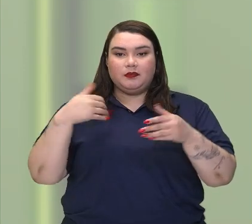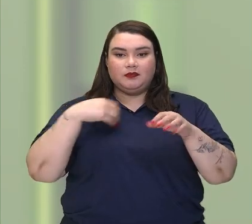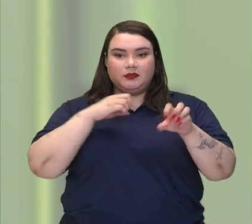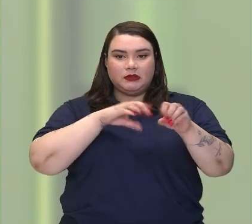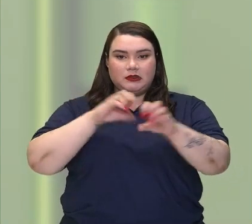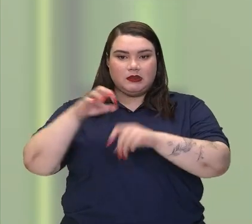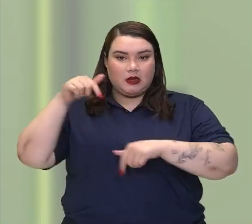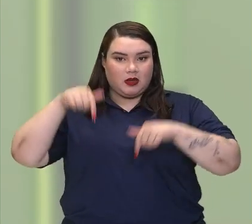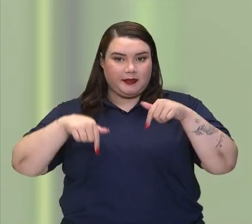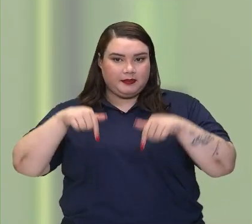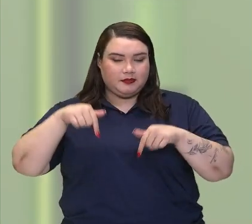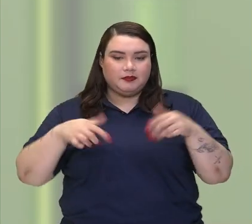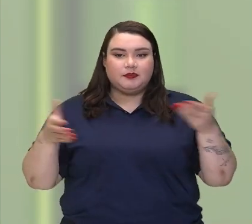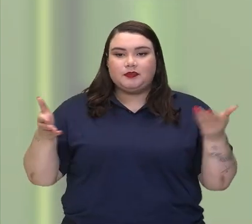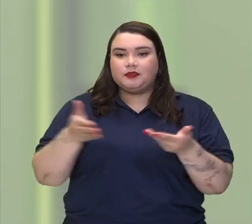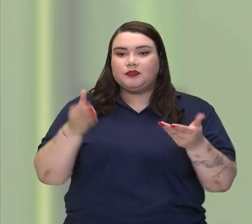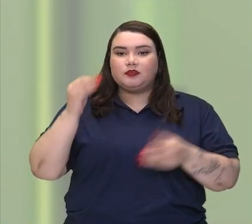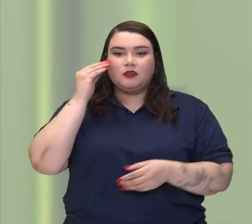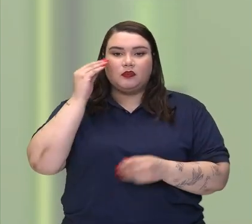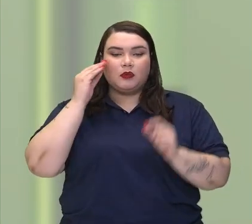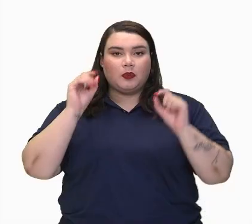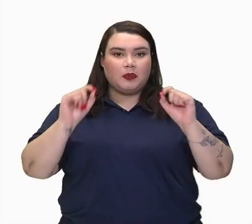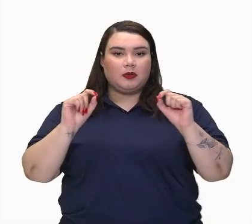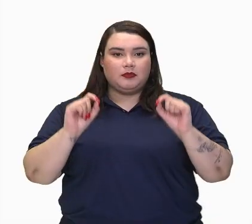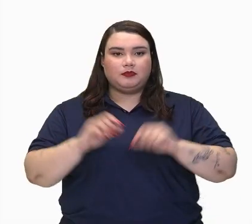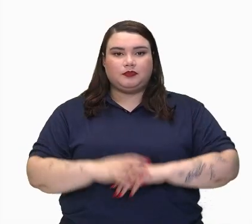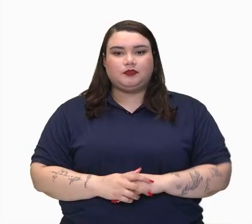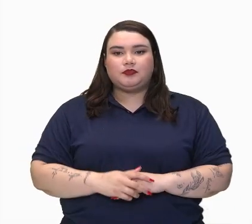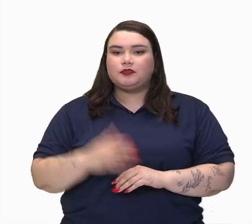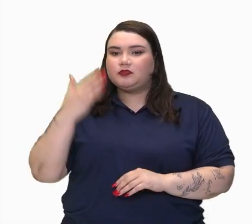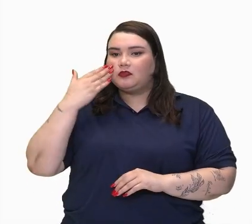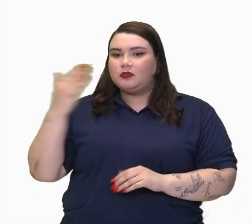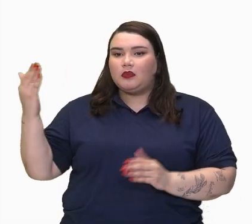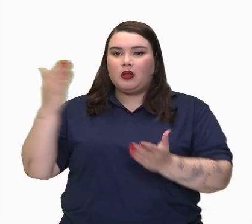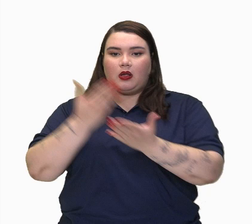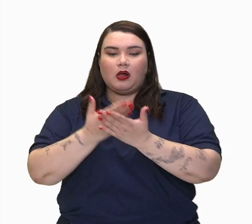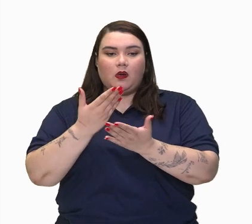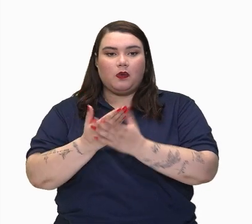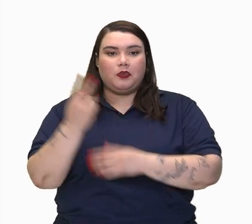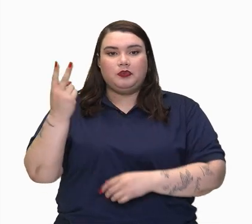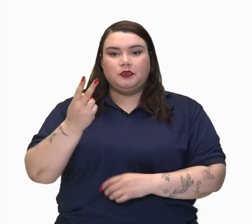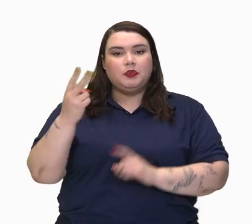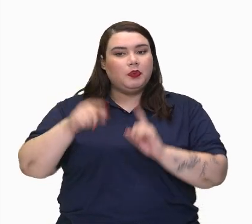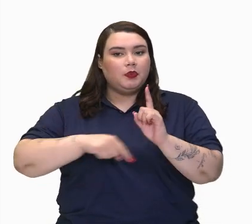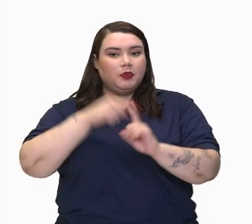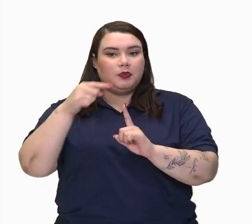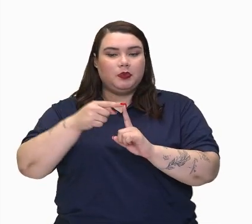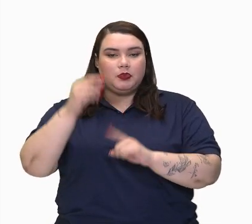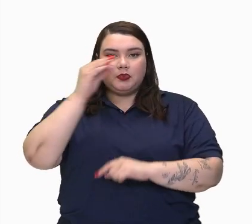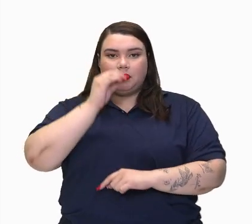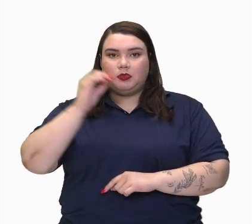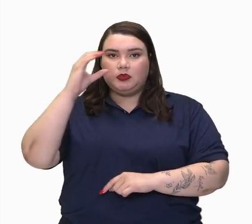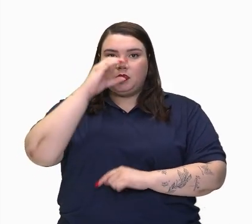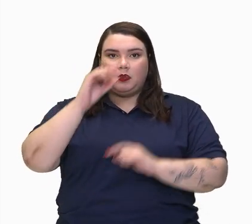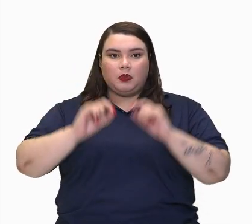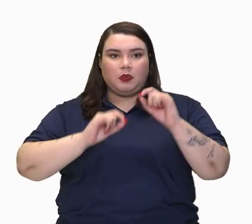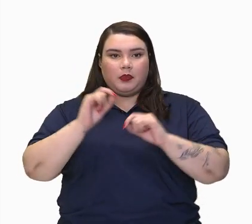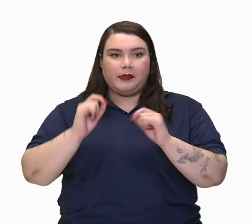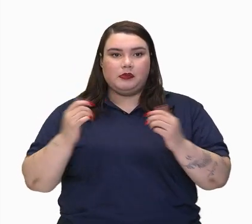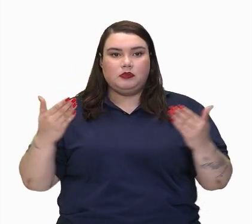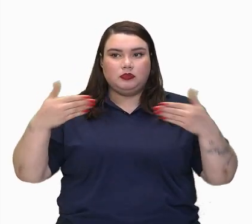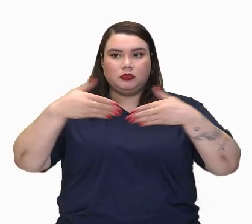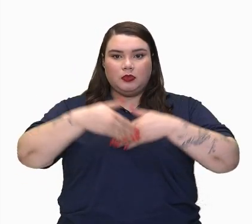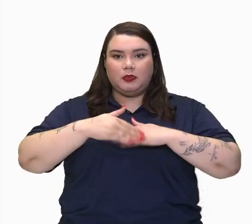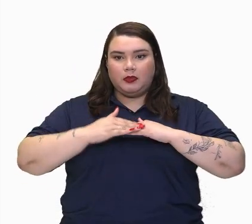Química. E vamos ver o que nós teremos. Aula 2, objeto de conhecimento, isomeria